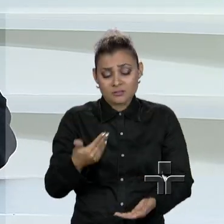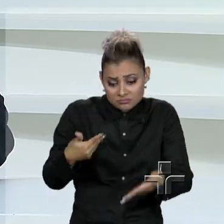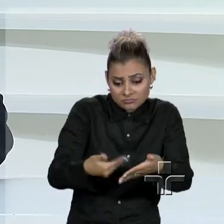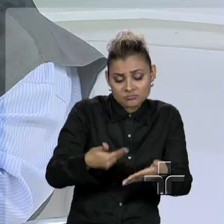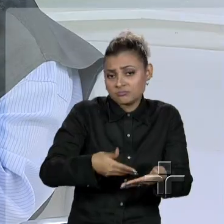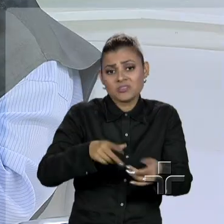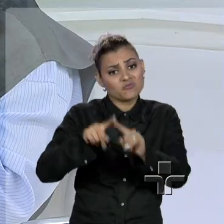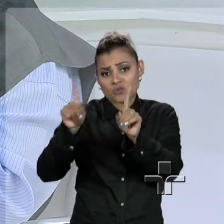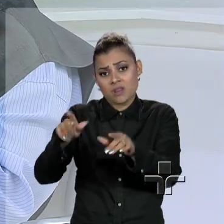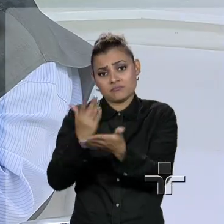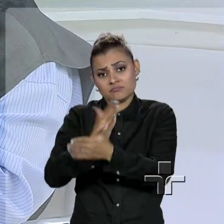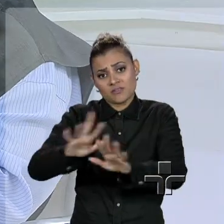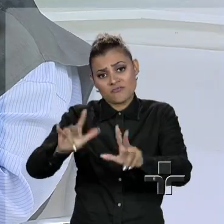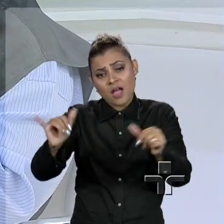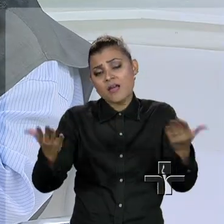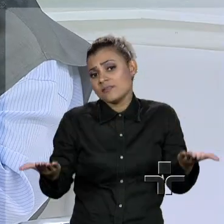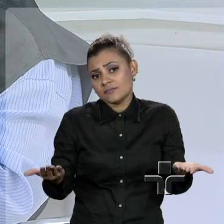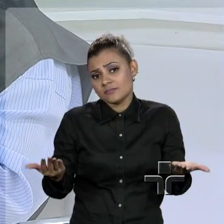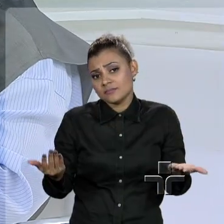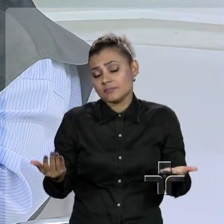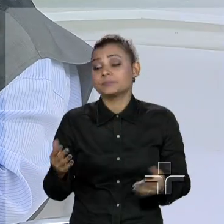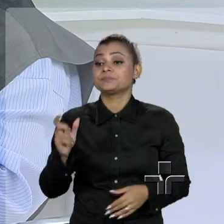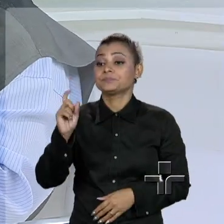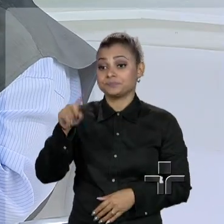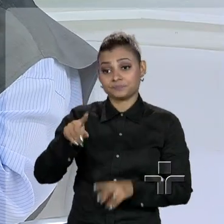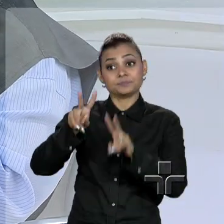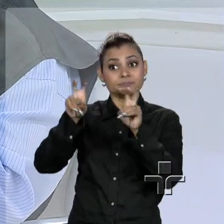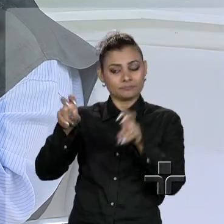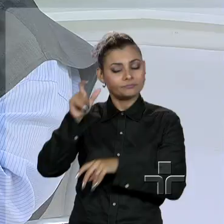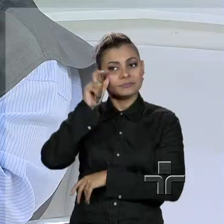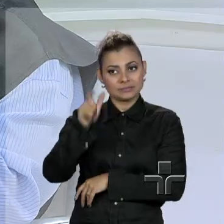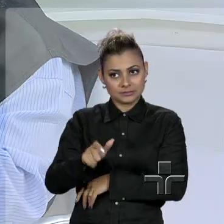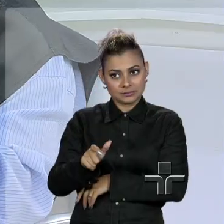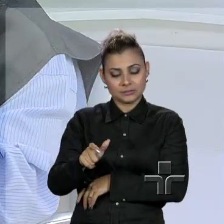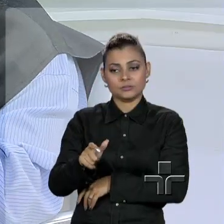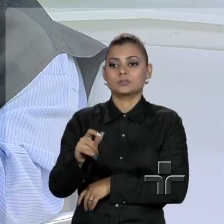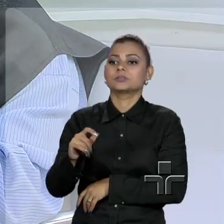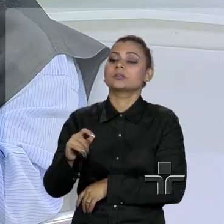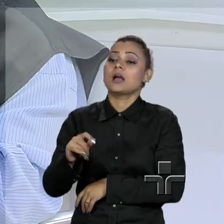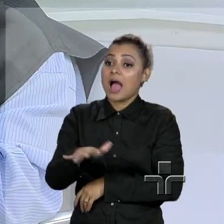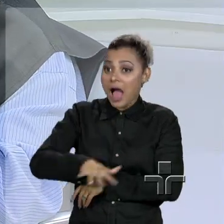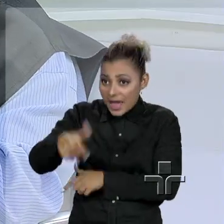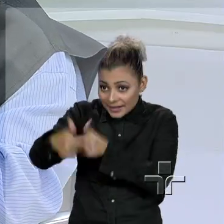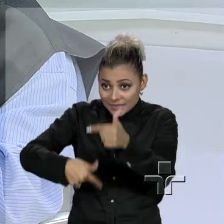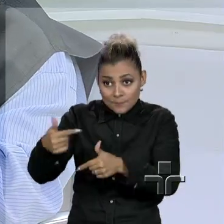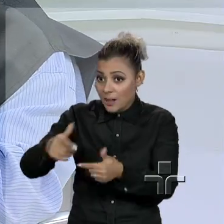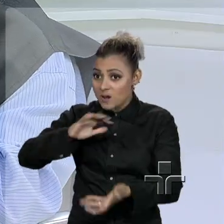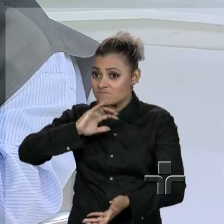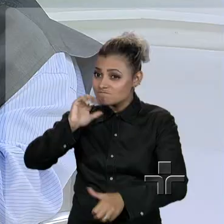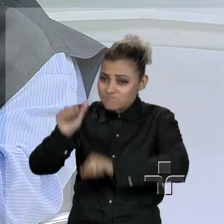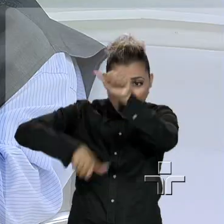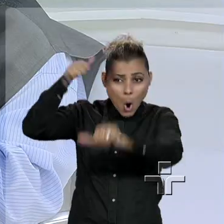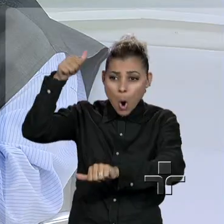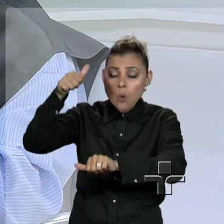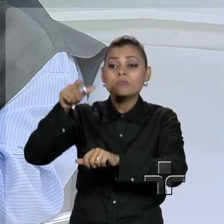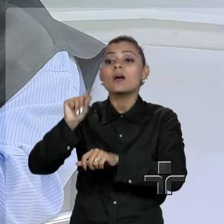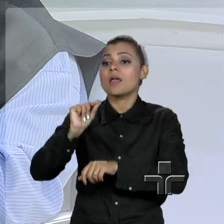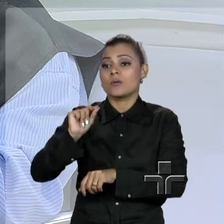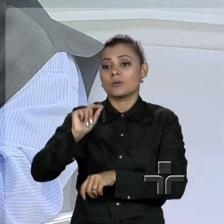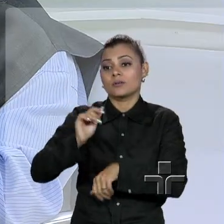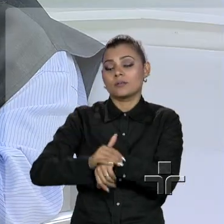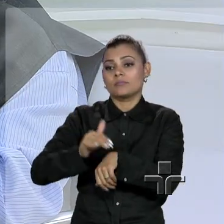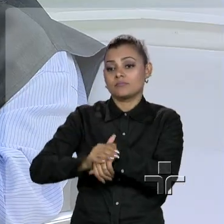porta? Eu acho que isso aí é uma questão muito interessante. A evolução no mercado de trabalho vai indo na direção